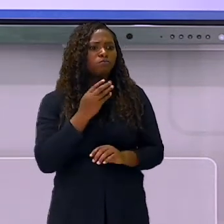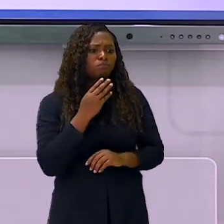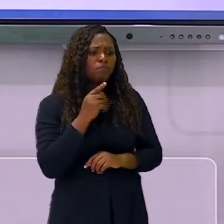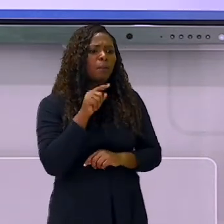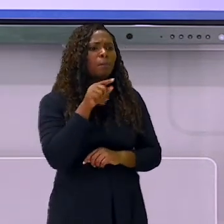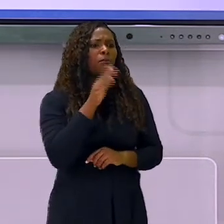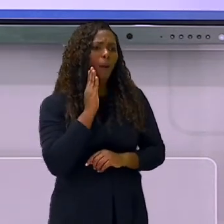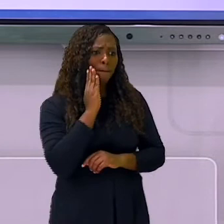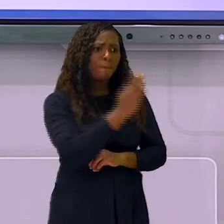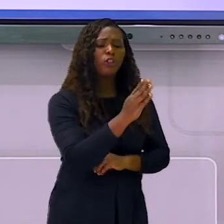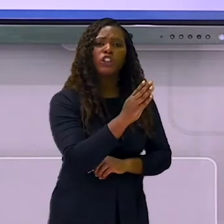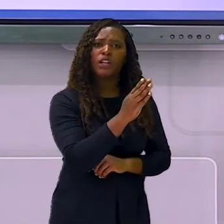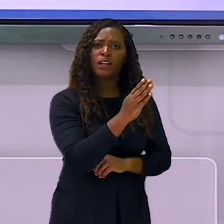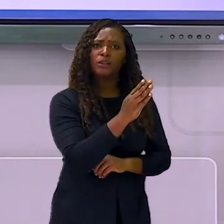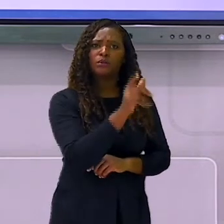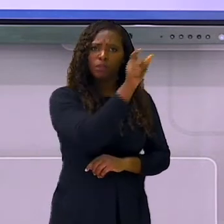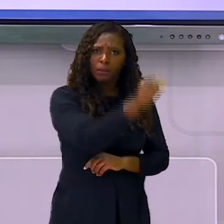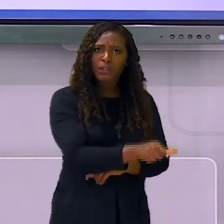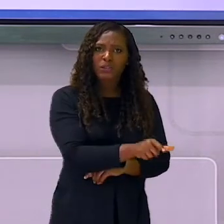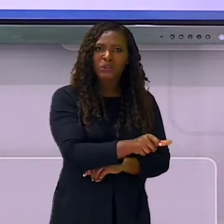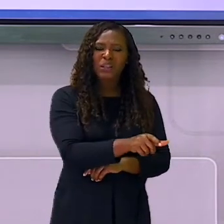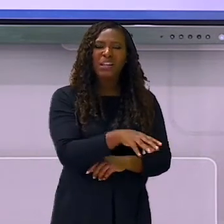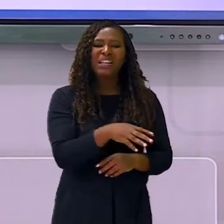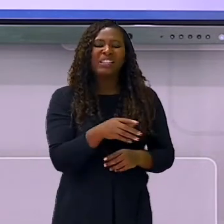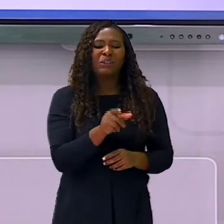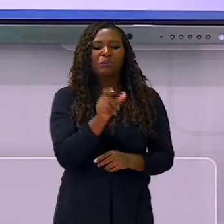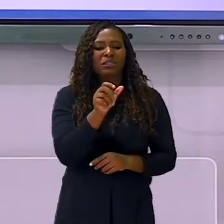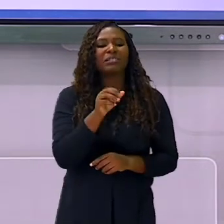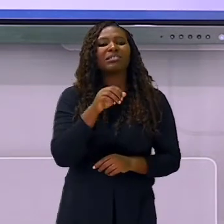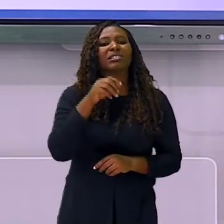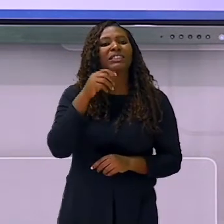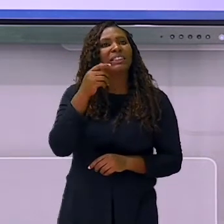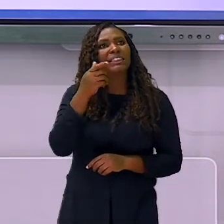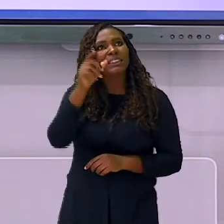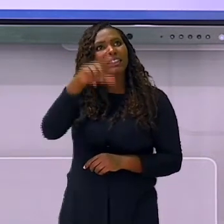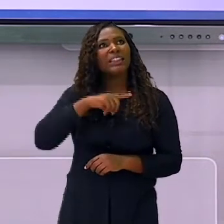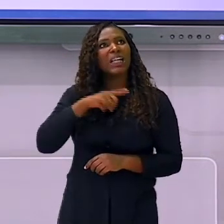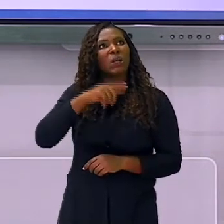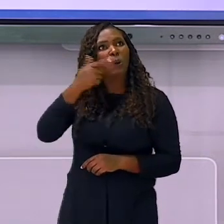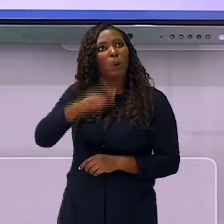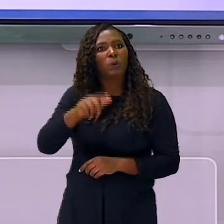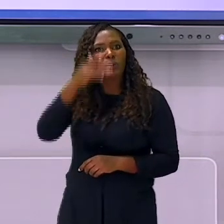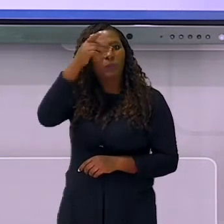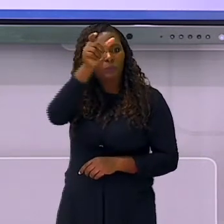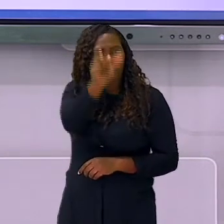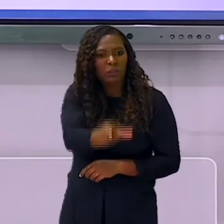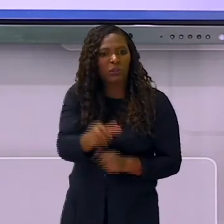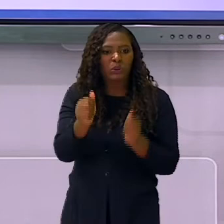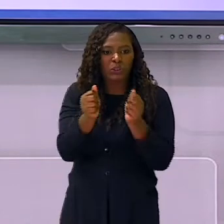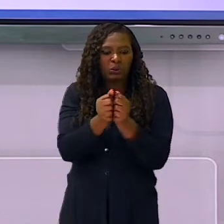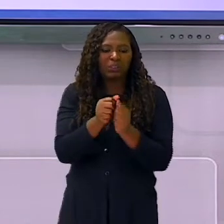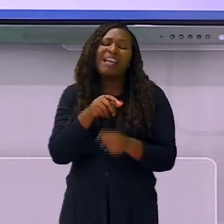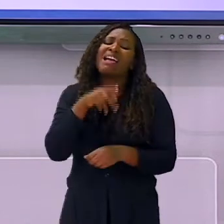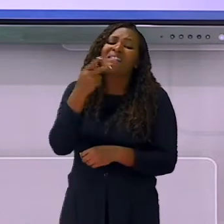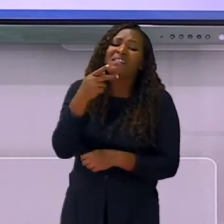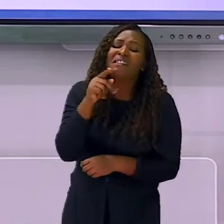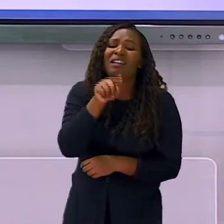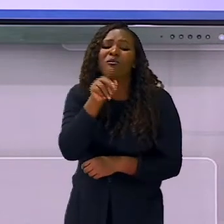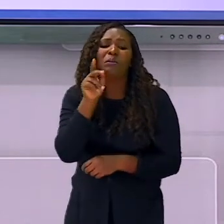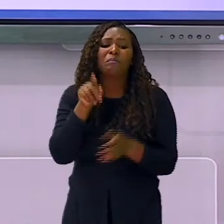de intelecto, da capacidade de raciocinar. E também não prejudica a audição e a